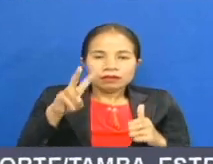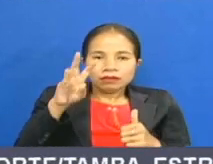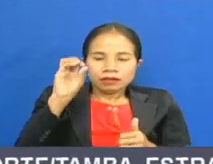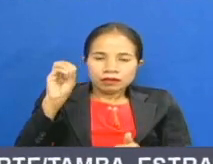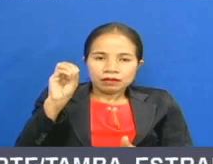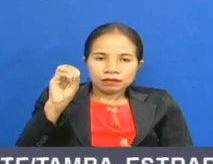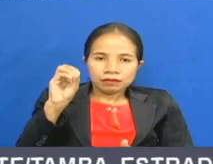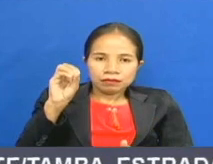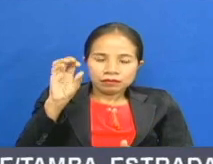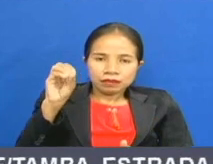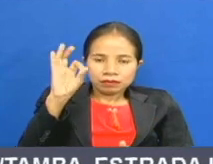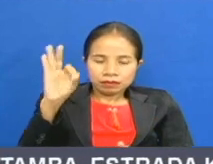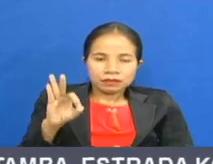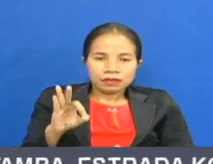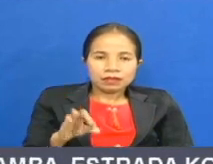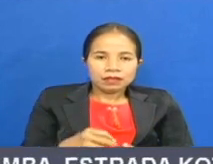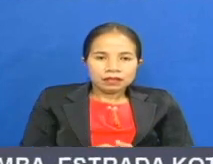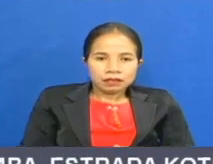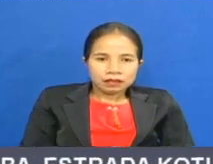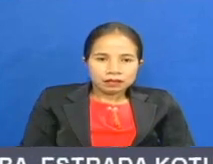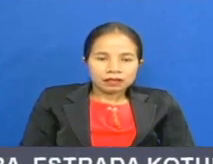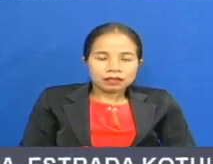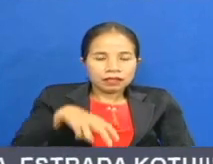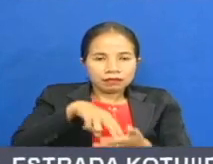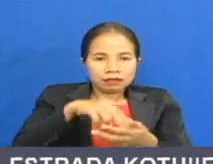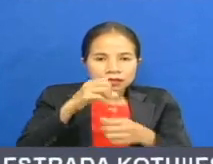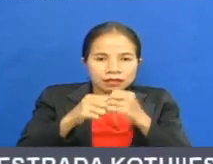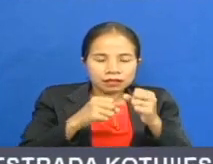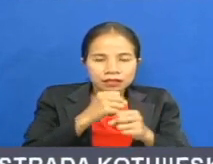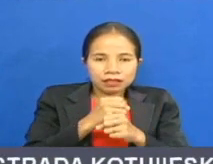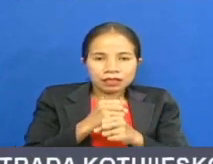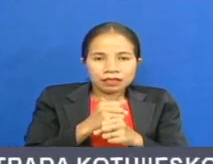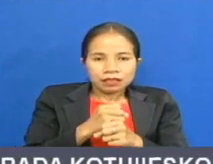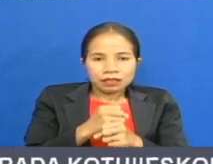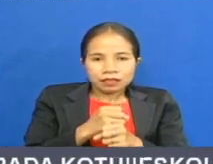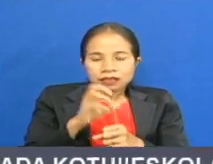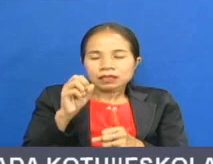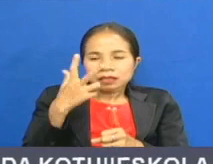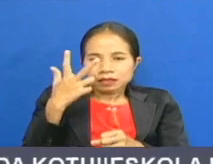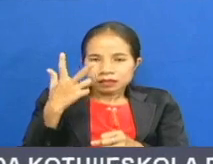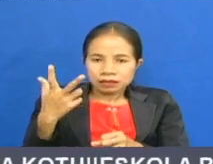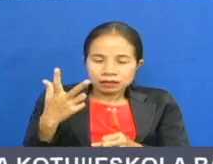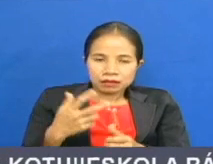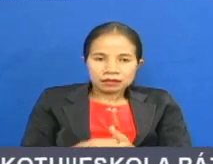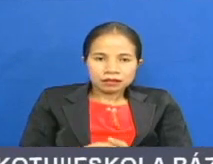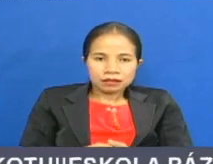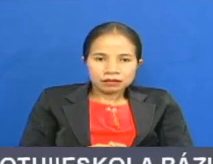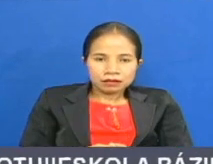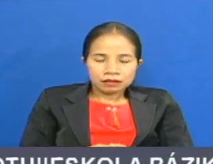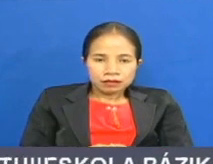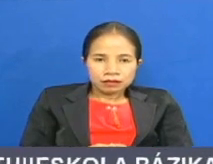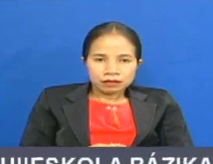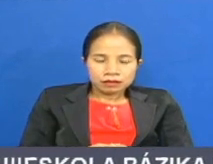2009, portanto, ita existe ona durante mais de quase 13 anos. Ia 13